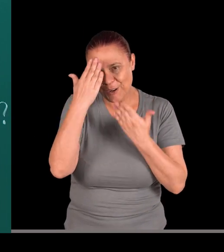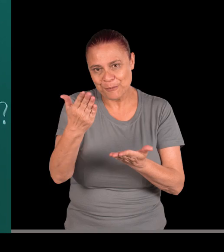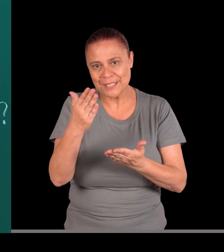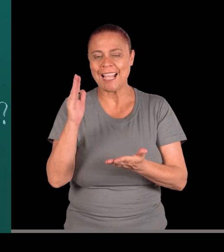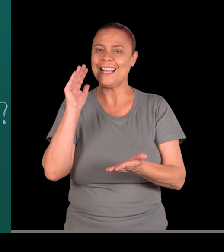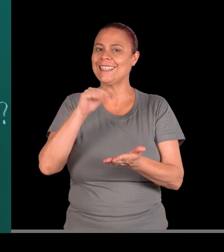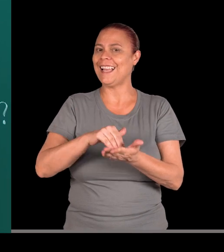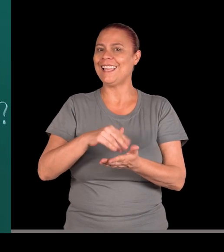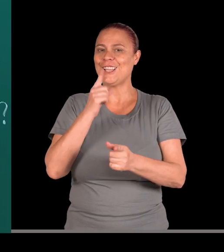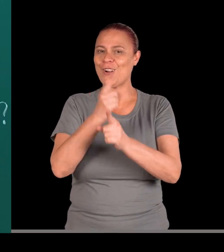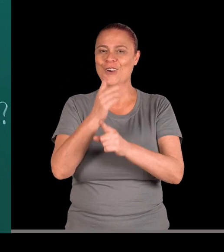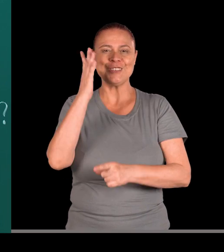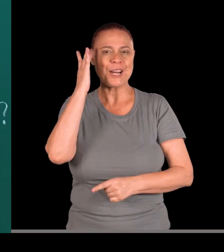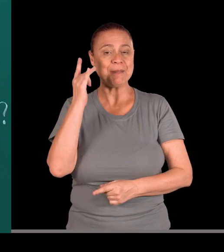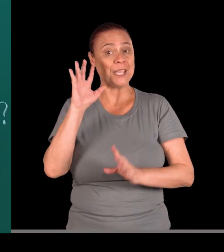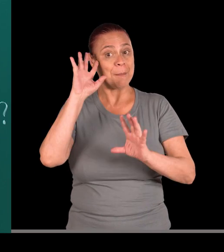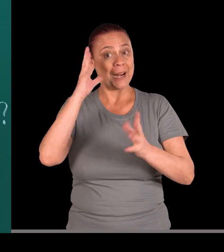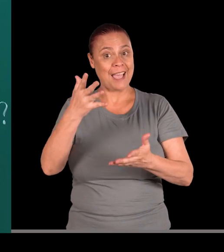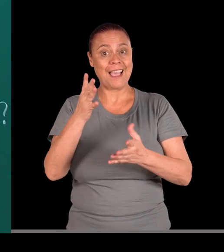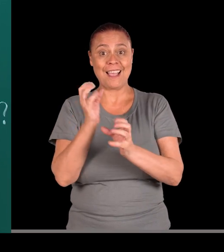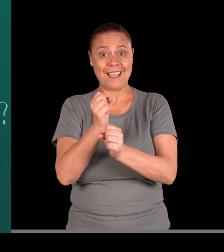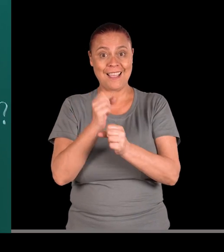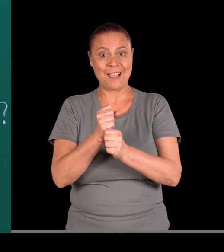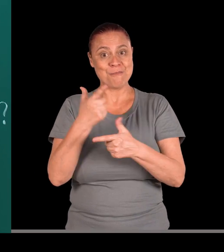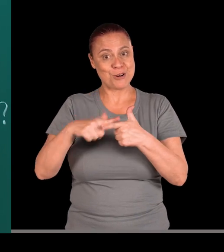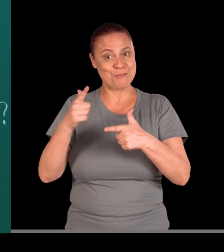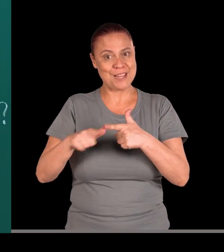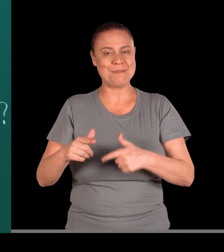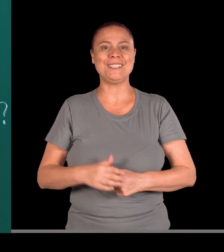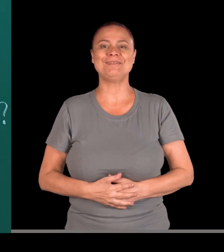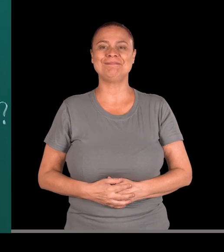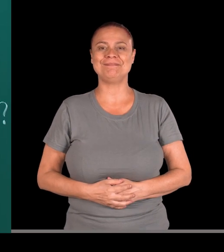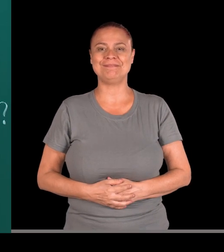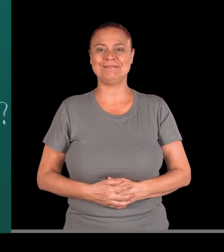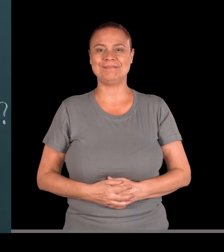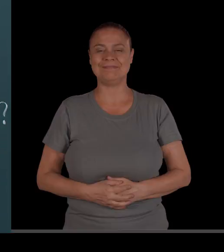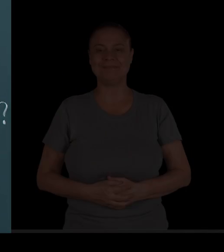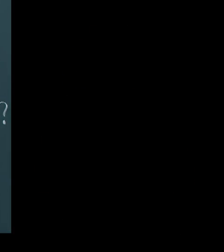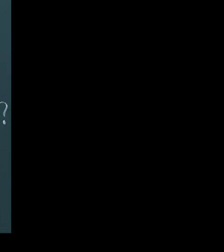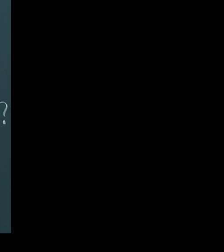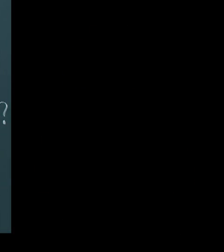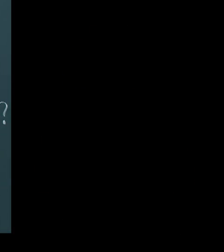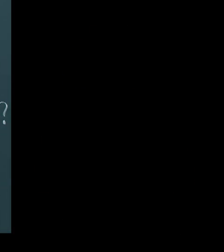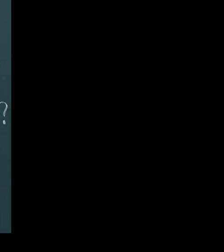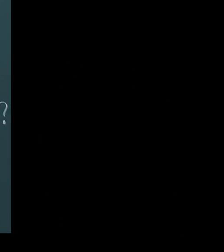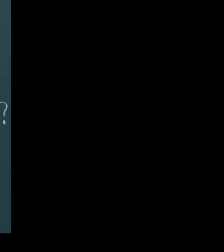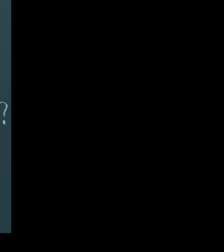conteúdo. Muito obrigada e até amanhã para nós resolvermos esses problemas.